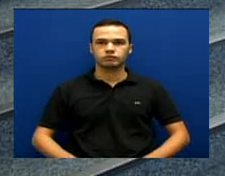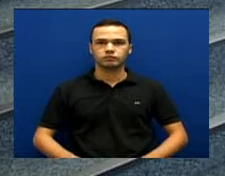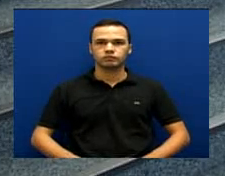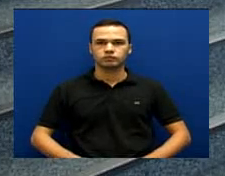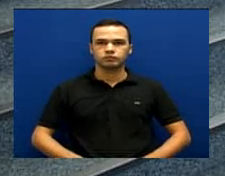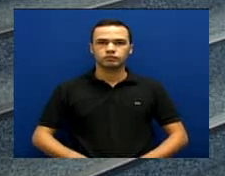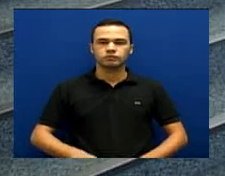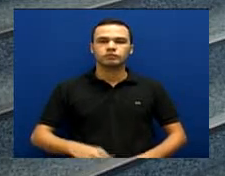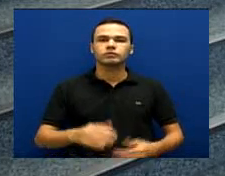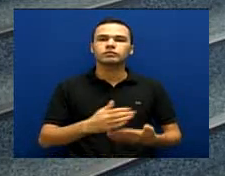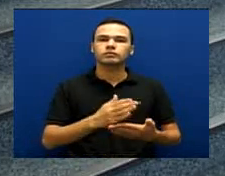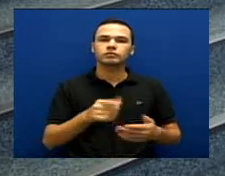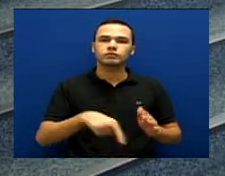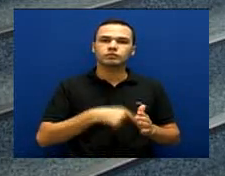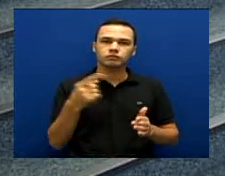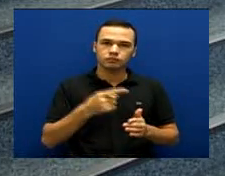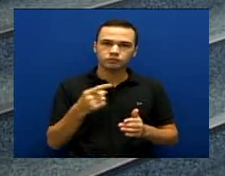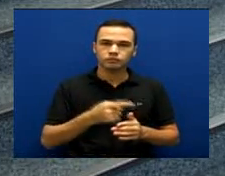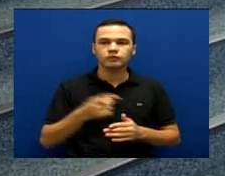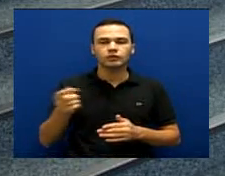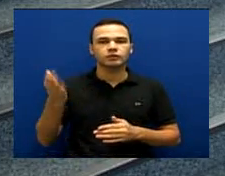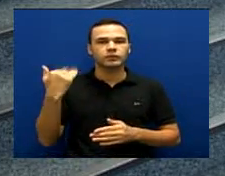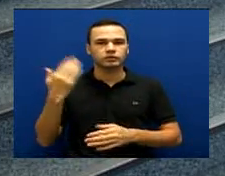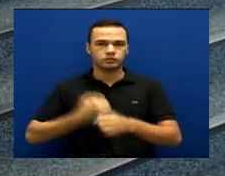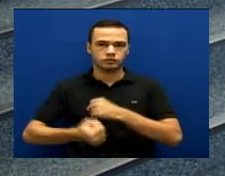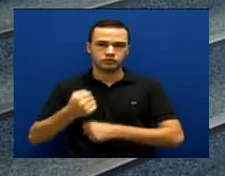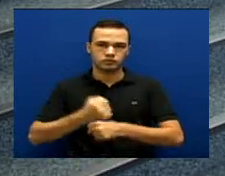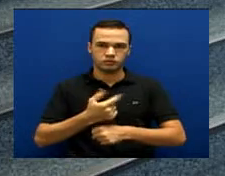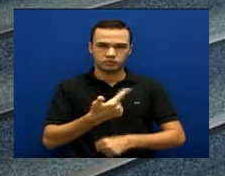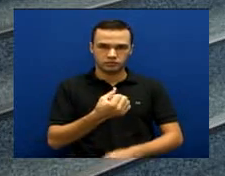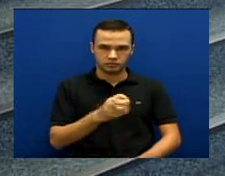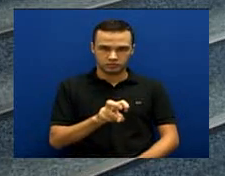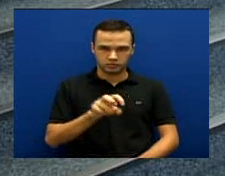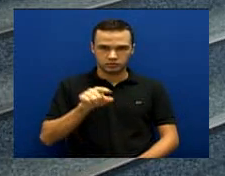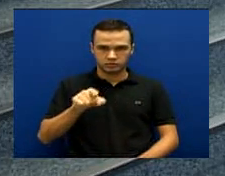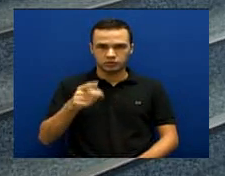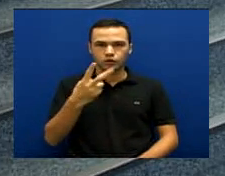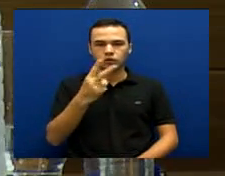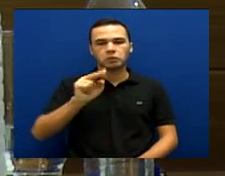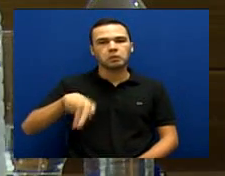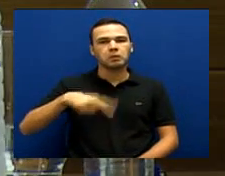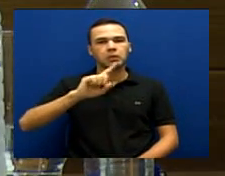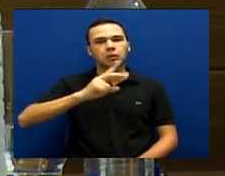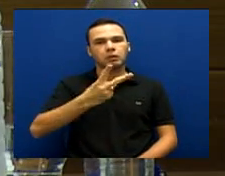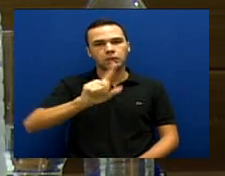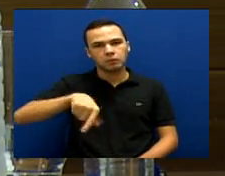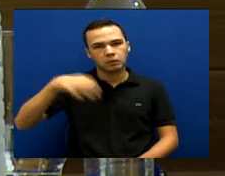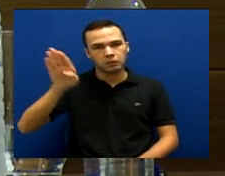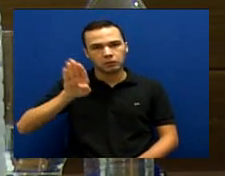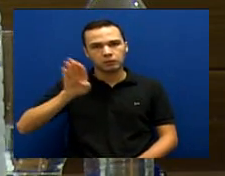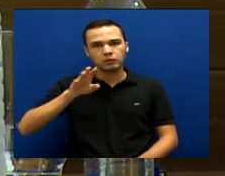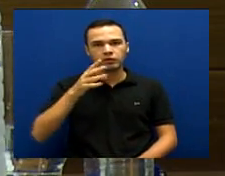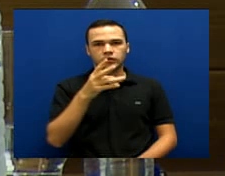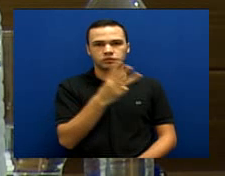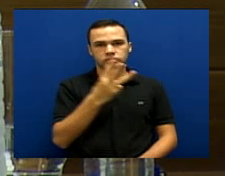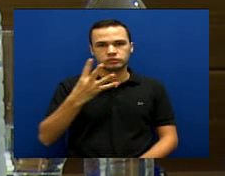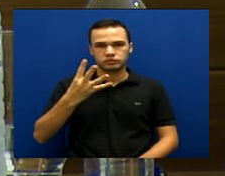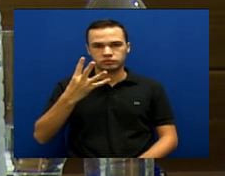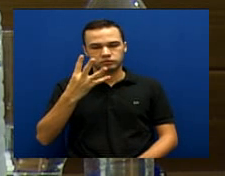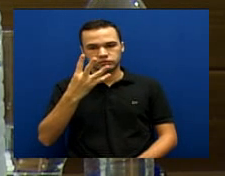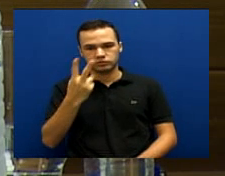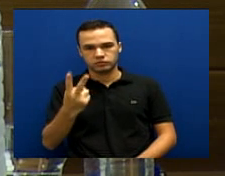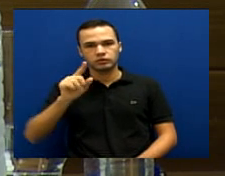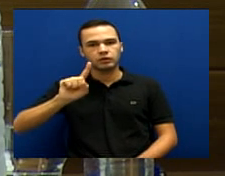receitas primárias o arrecadado em 2015 da ordem de 2 bilhões trezentos e quarenta e dois mil novecentos e sete